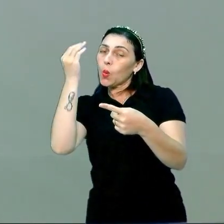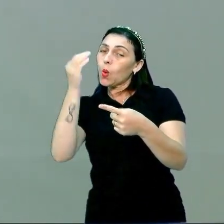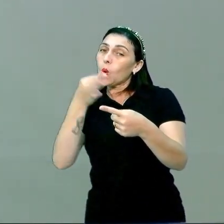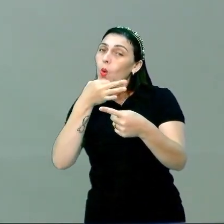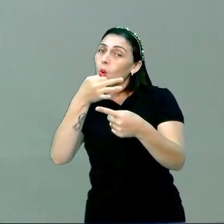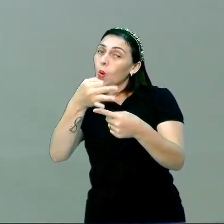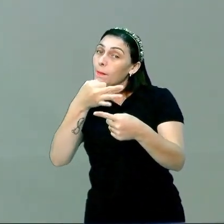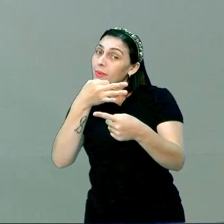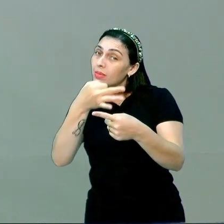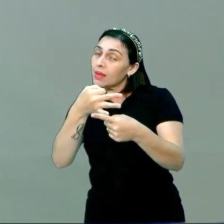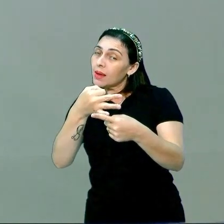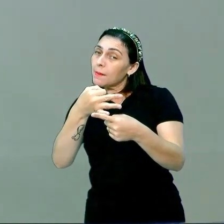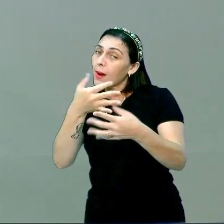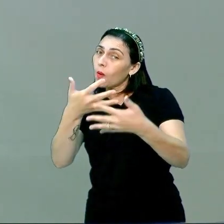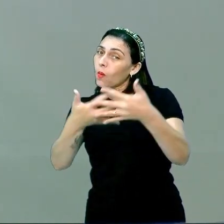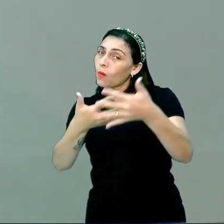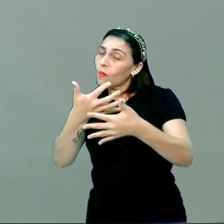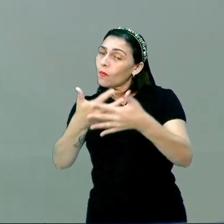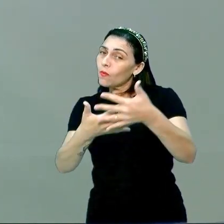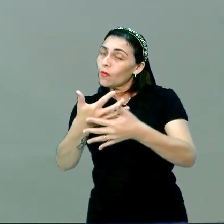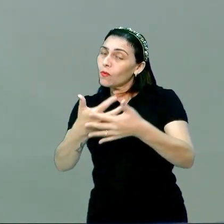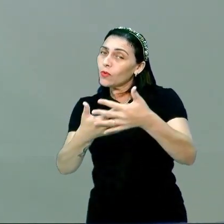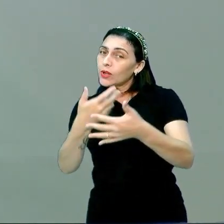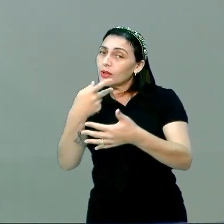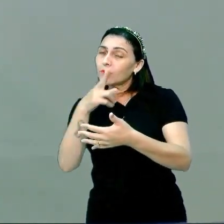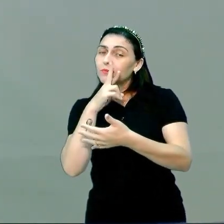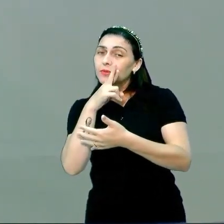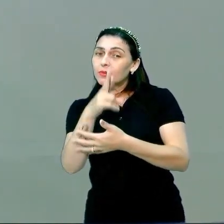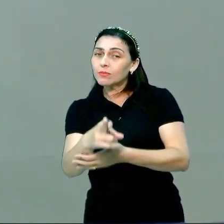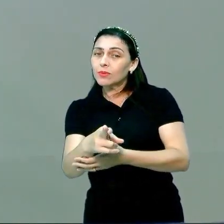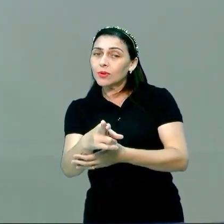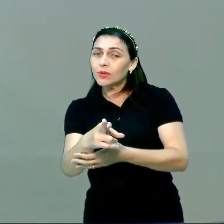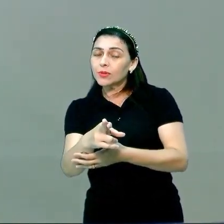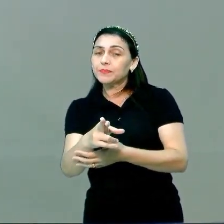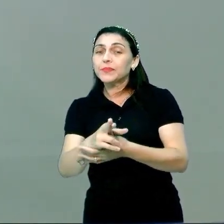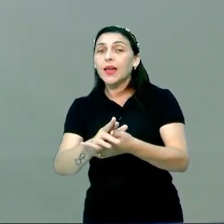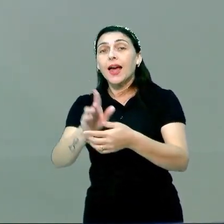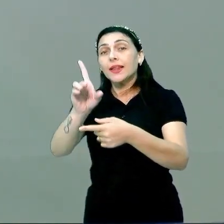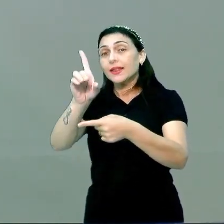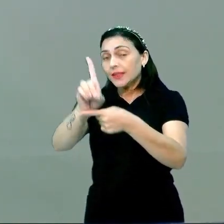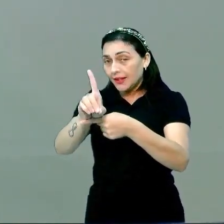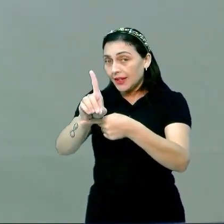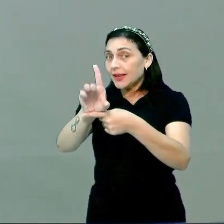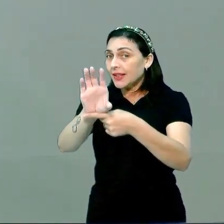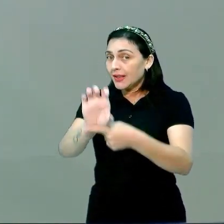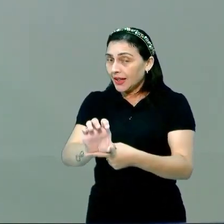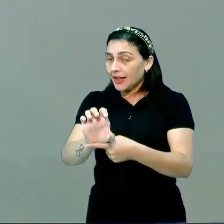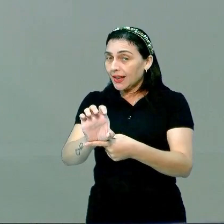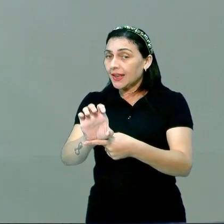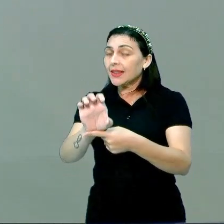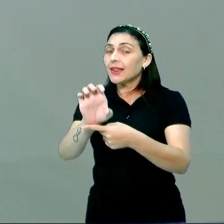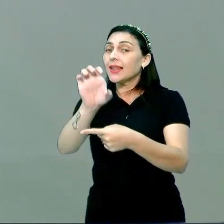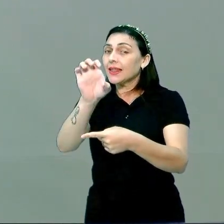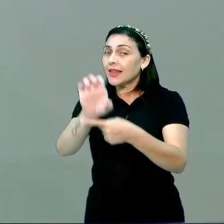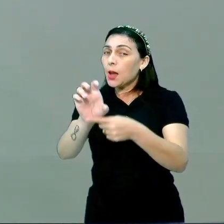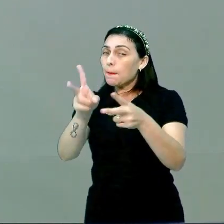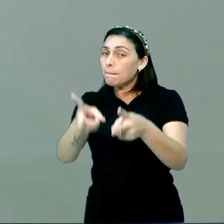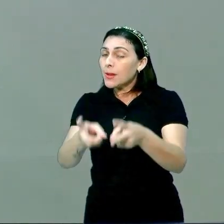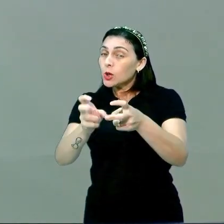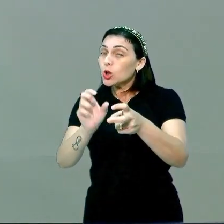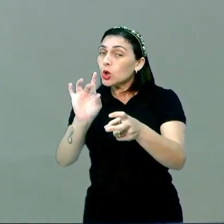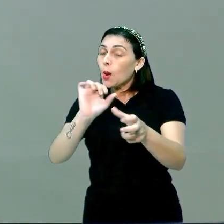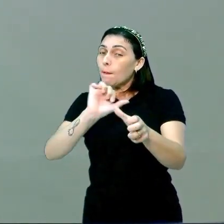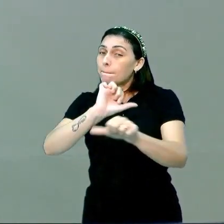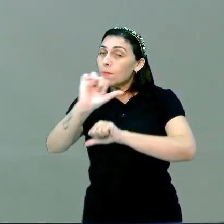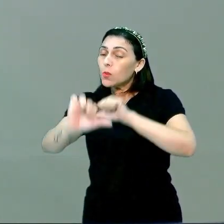conhecimento de mundo, de opinar, né, do seu senso argumentativo, mas também não tem nada a ver. Agora, D e E. Na E, observe que ele só